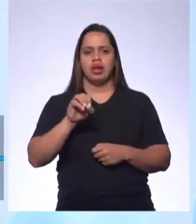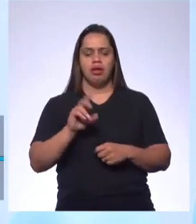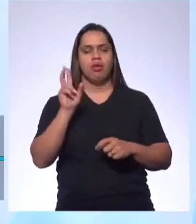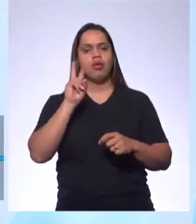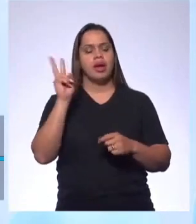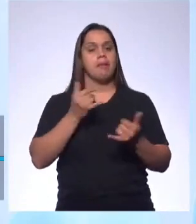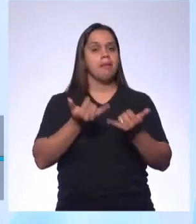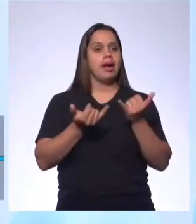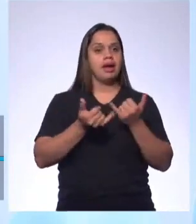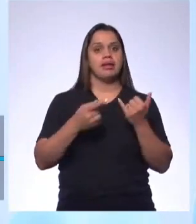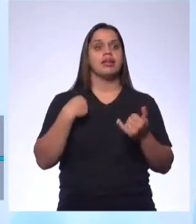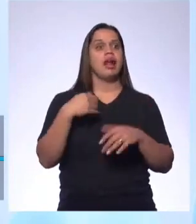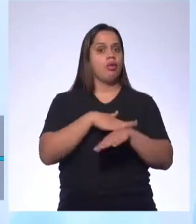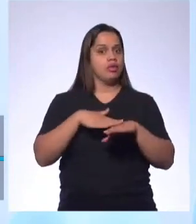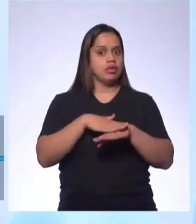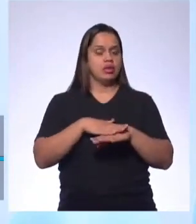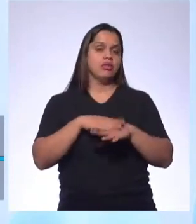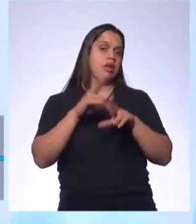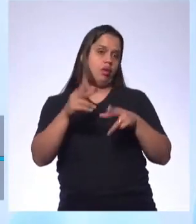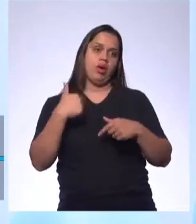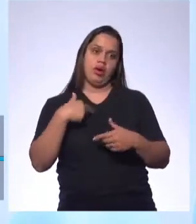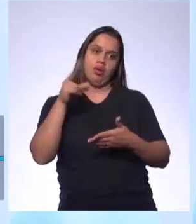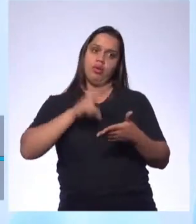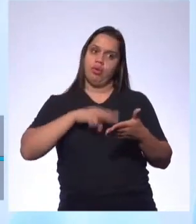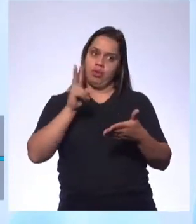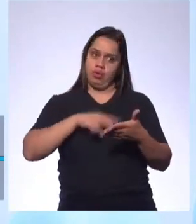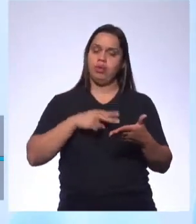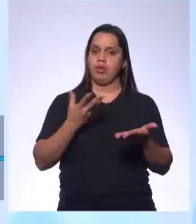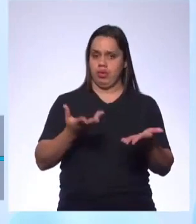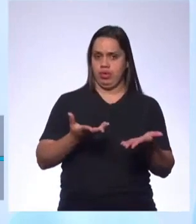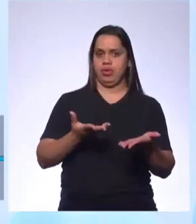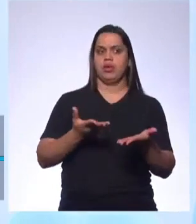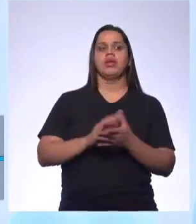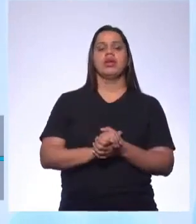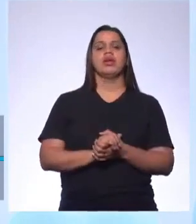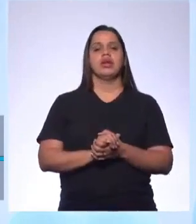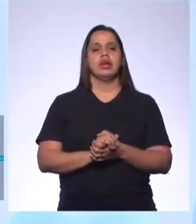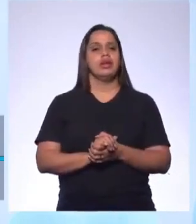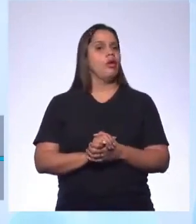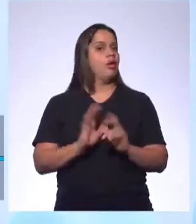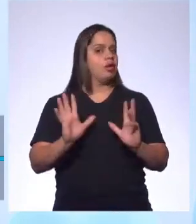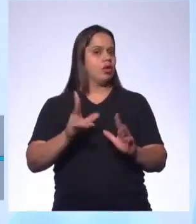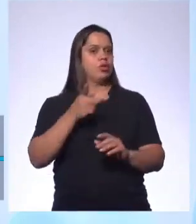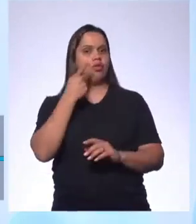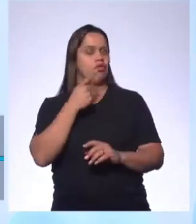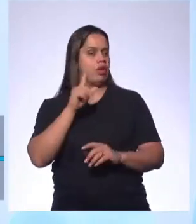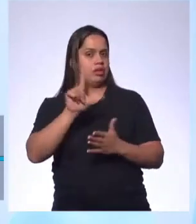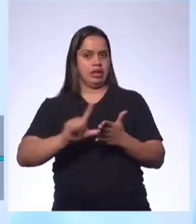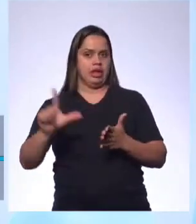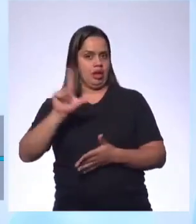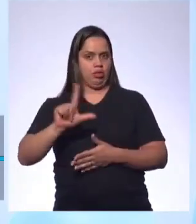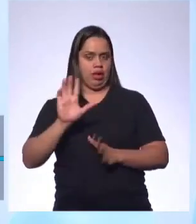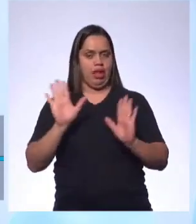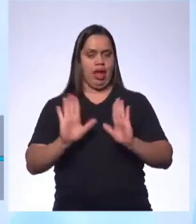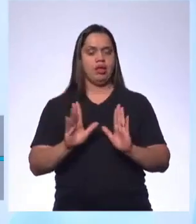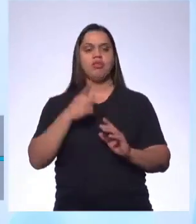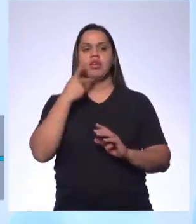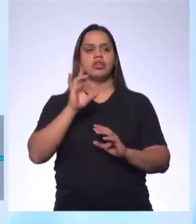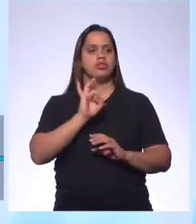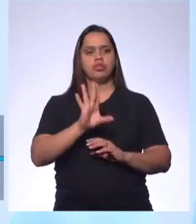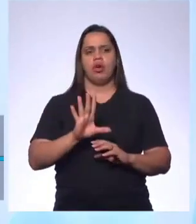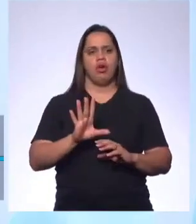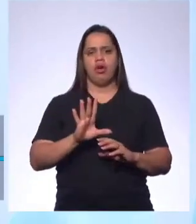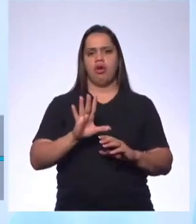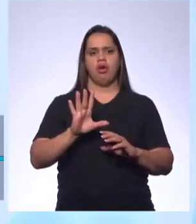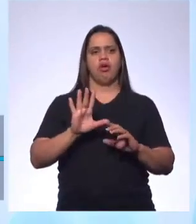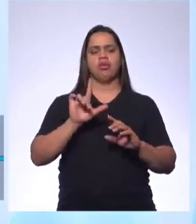com a gente ali na sala da nossa casa. Pelo menos quando eu leio os livros dele, e olha que eu nem estou falando de literatura, de romances, não. Estou falando de